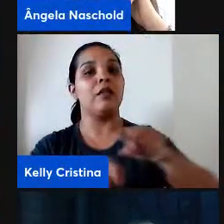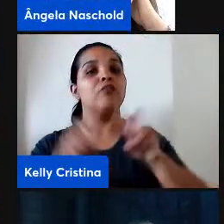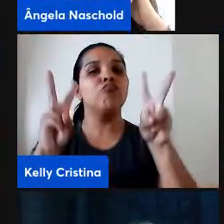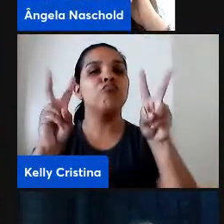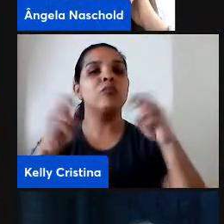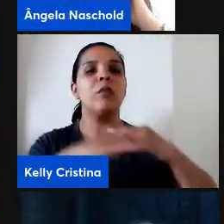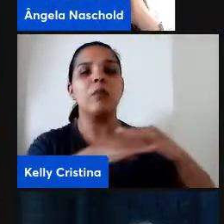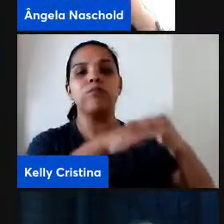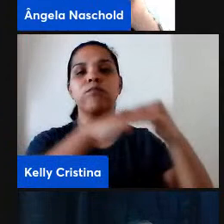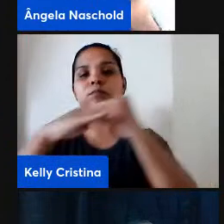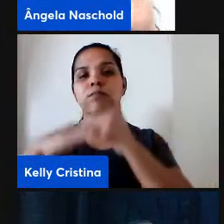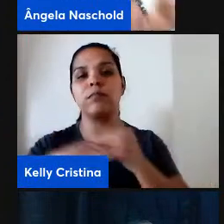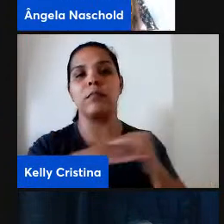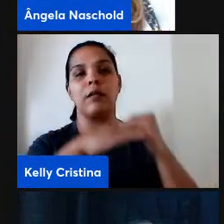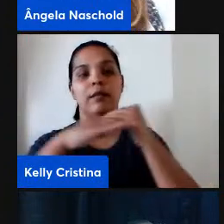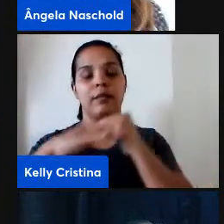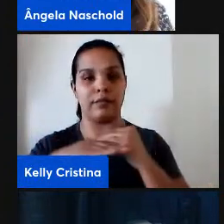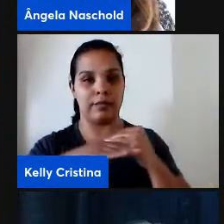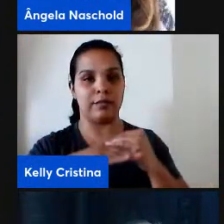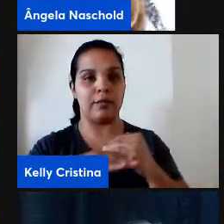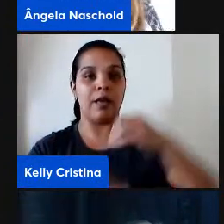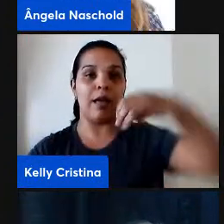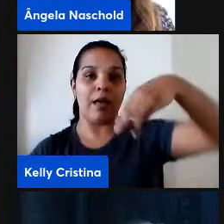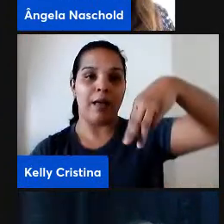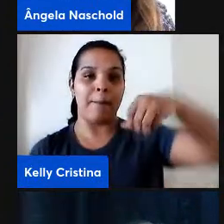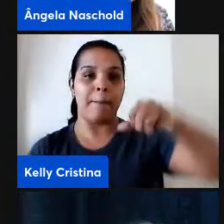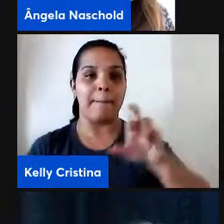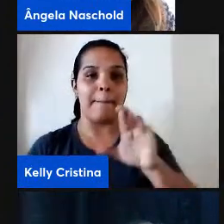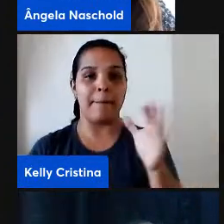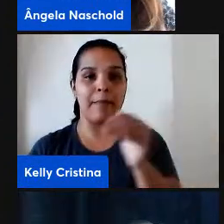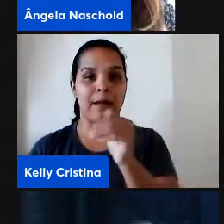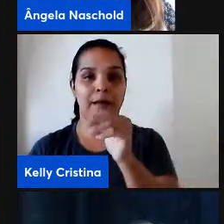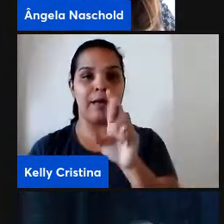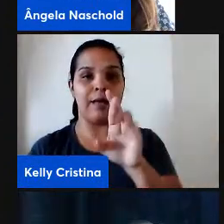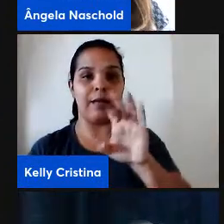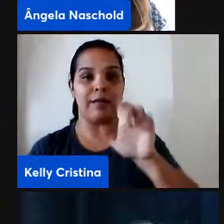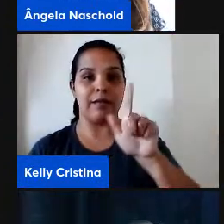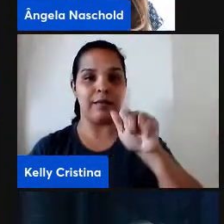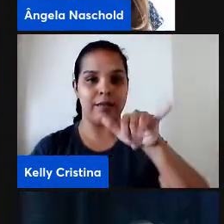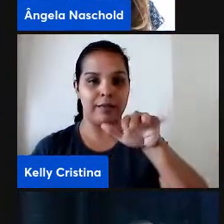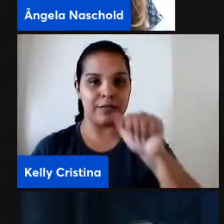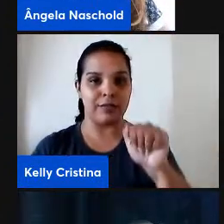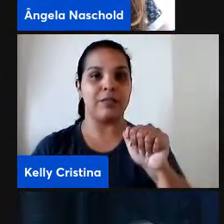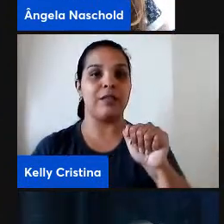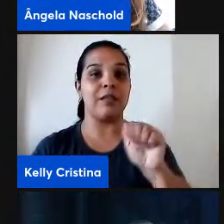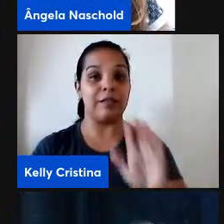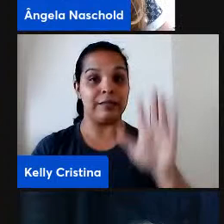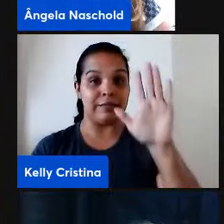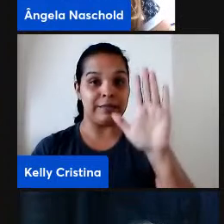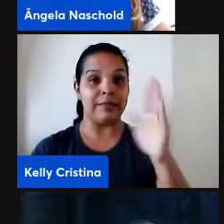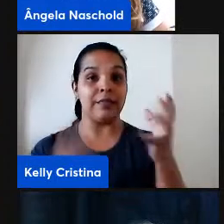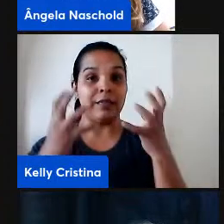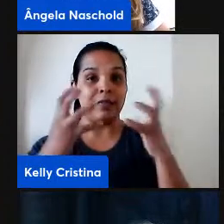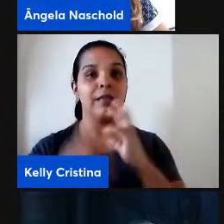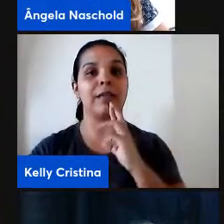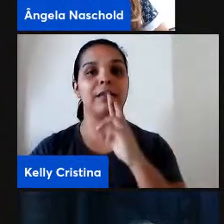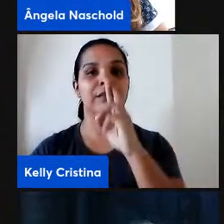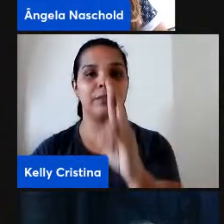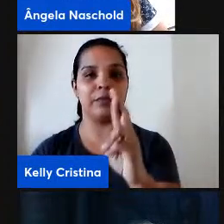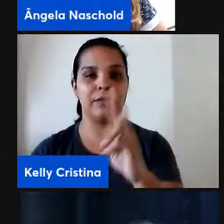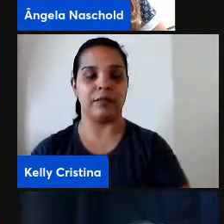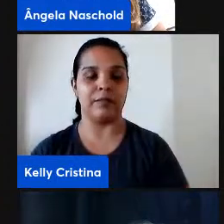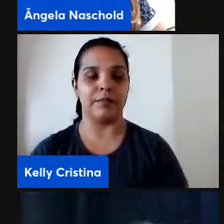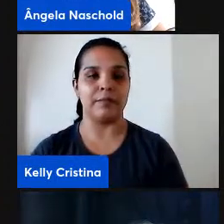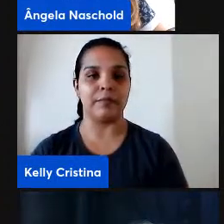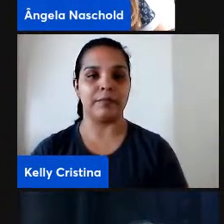né? Então, acho que a Maria Regina, né, que se candidatou logo, gostaria de responder. Então, assim,